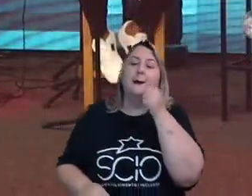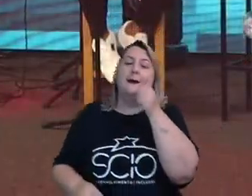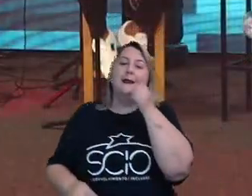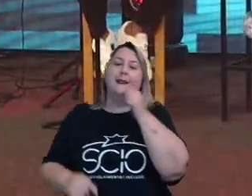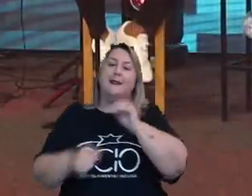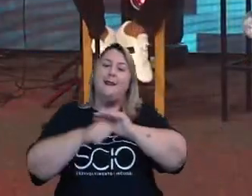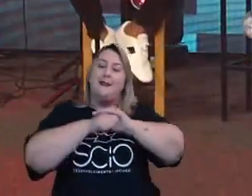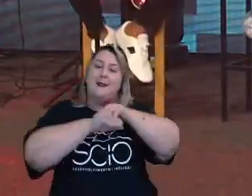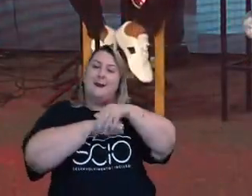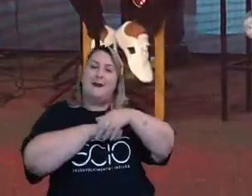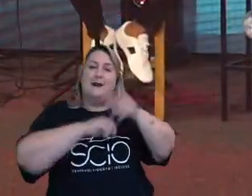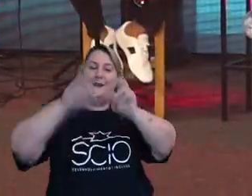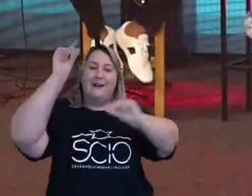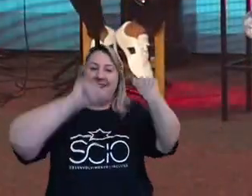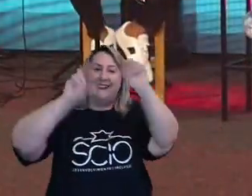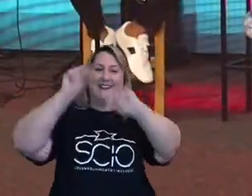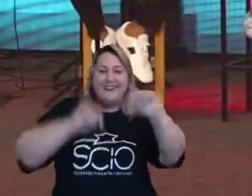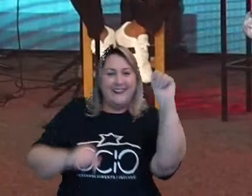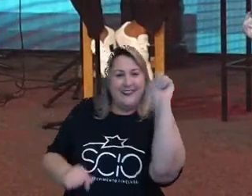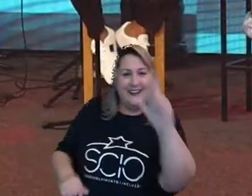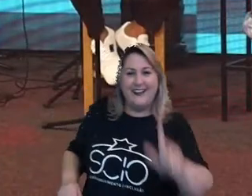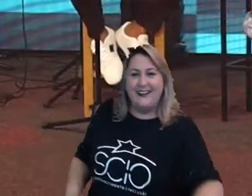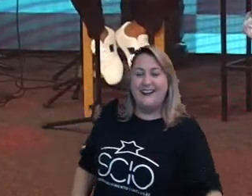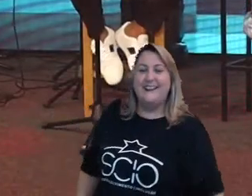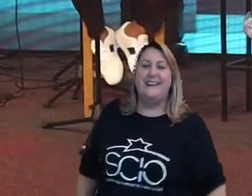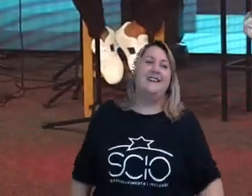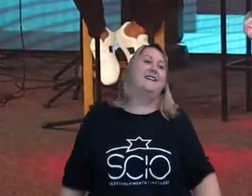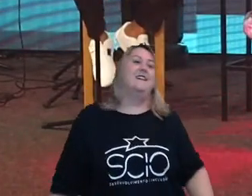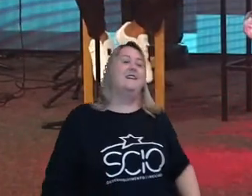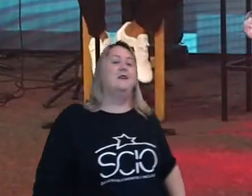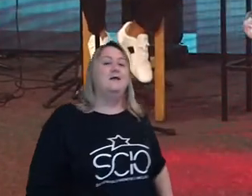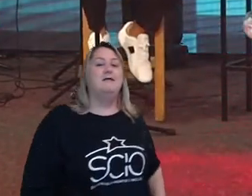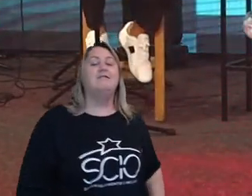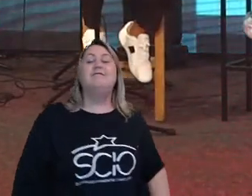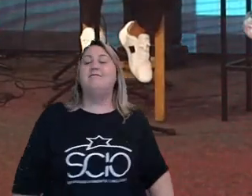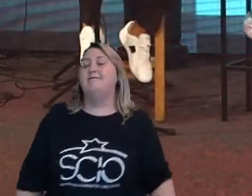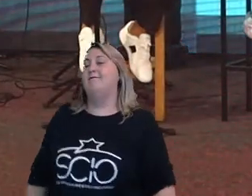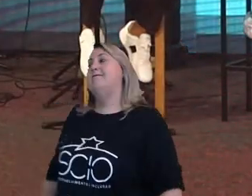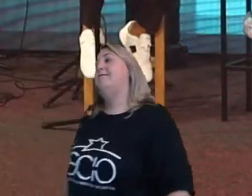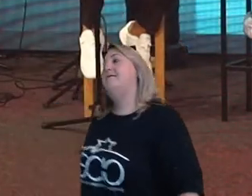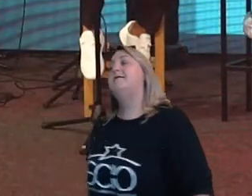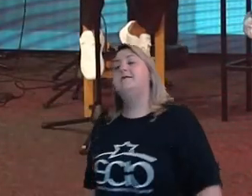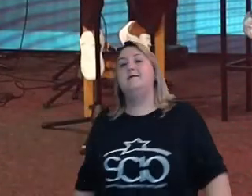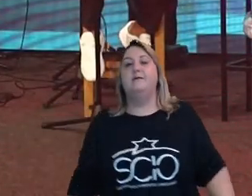flor da noite na boate azul.